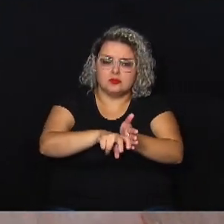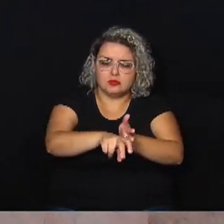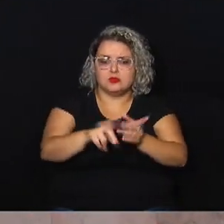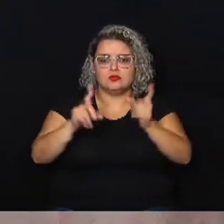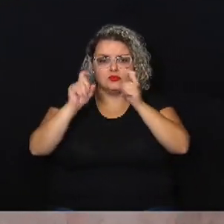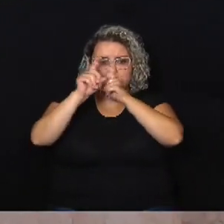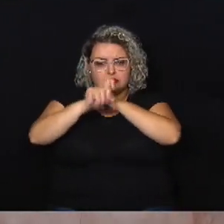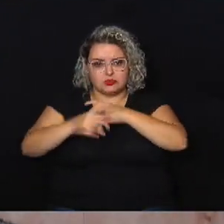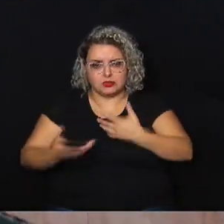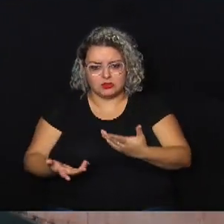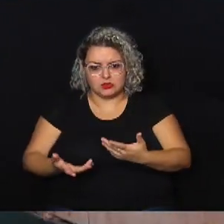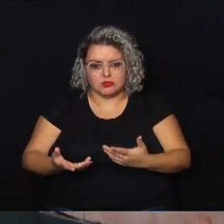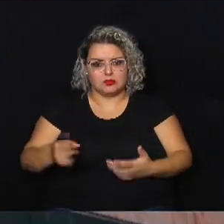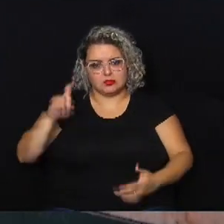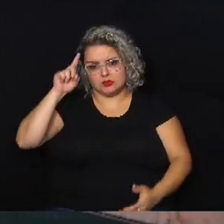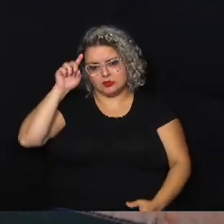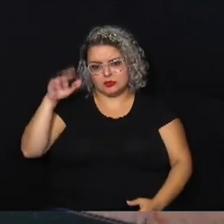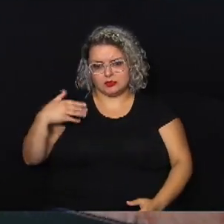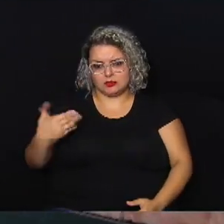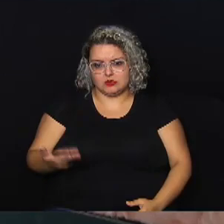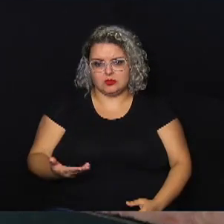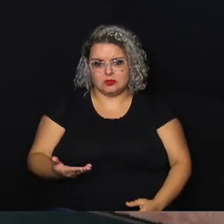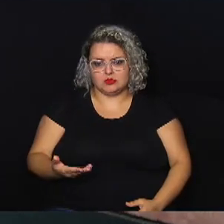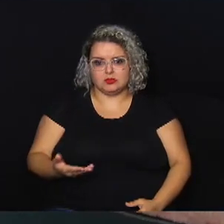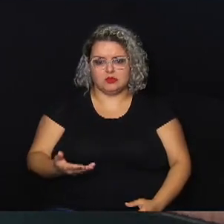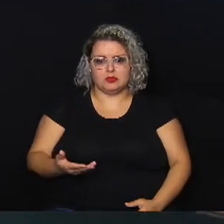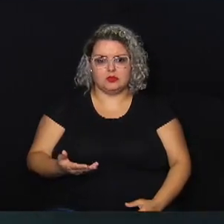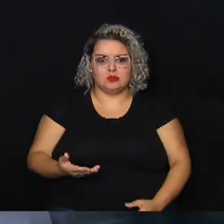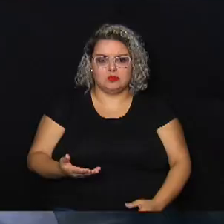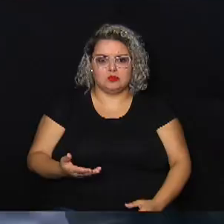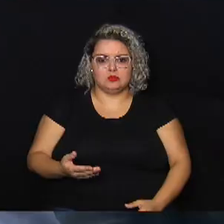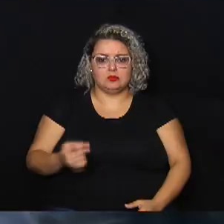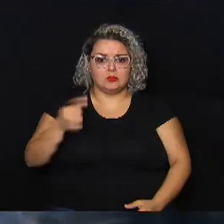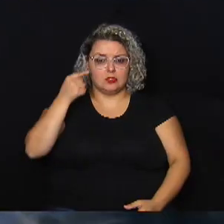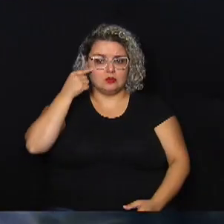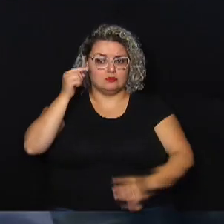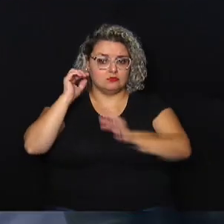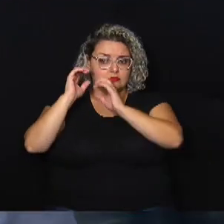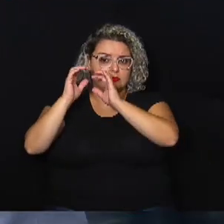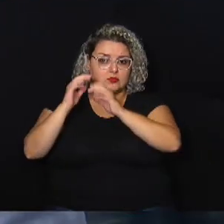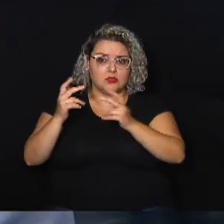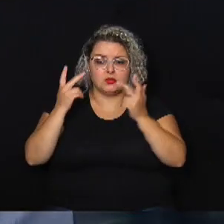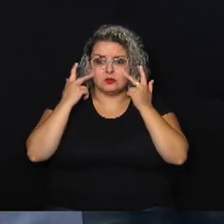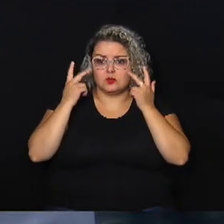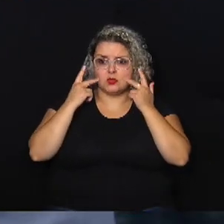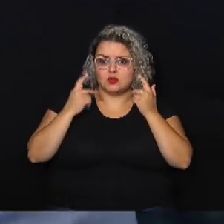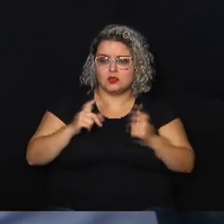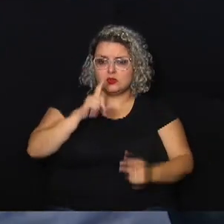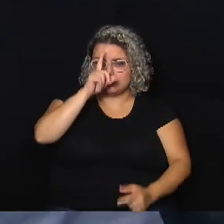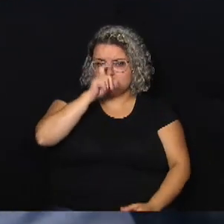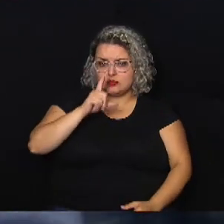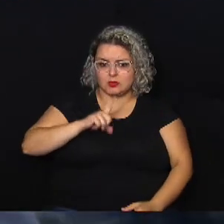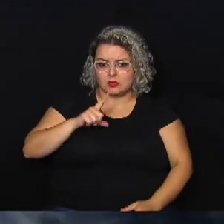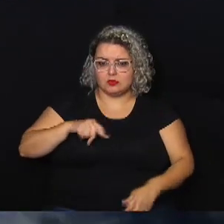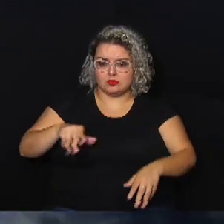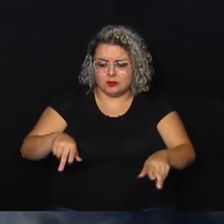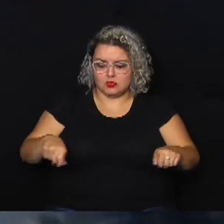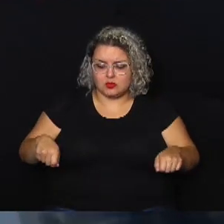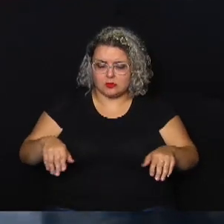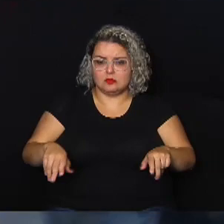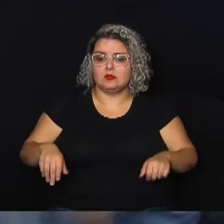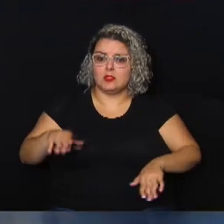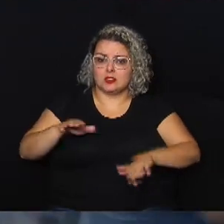situações corriqueiras do dia a dia que a gente nem para pensar. Por exemplo, quando a gente vai no hospital, óbvio que tem uma cadeira de roda, mas muitas